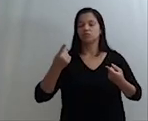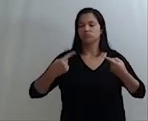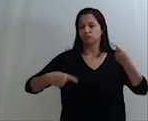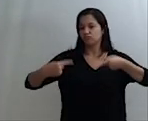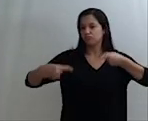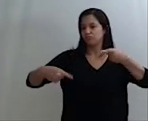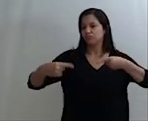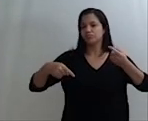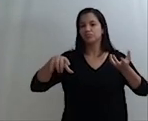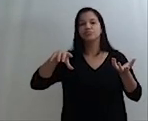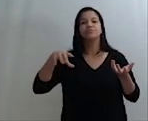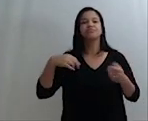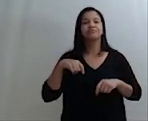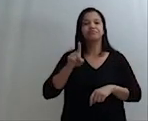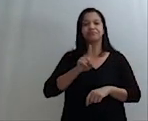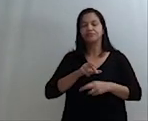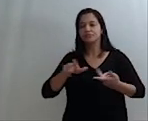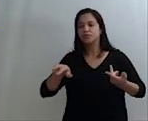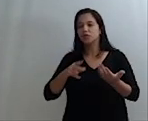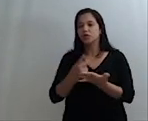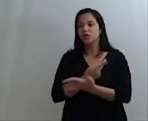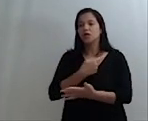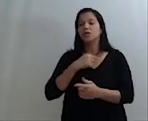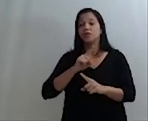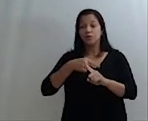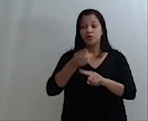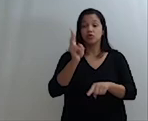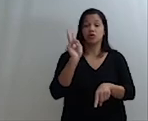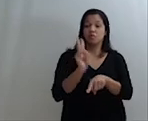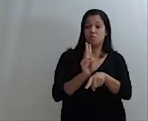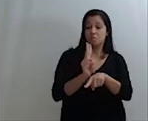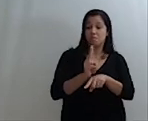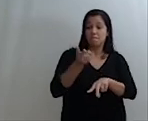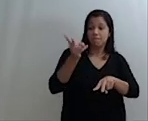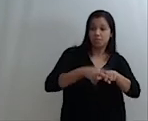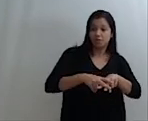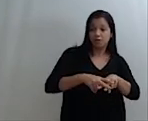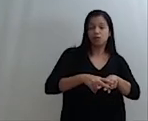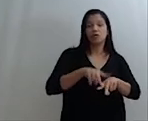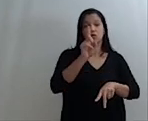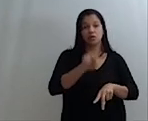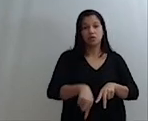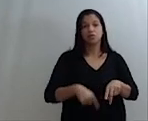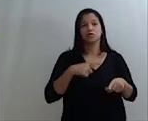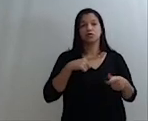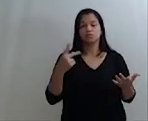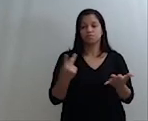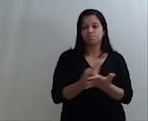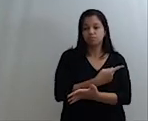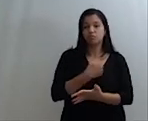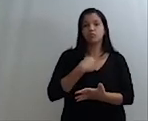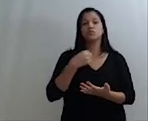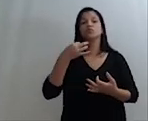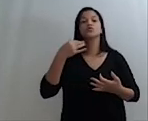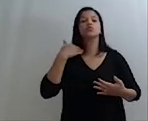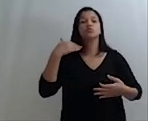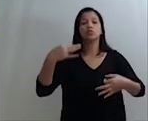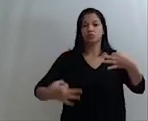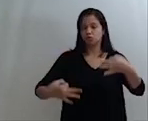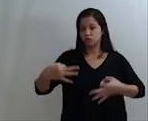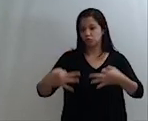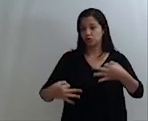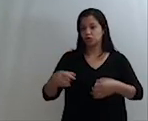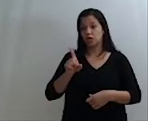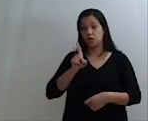Custódia a prisão em flagrante foi convertida em prisão preventiva distribuí os autos ao juizo natural o juiz de Magé o juiz de primeiro